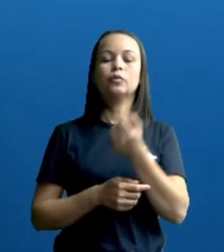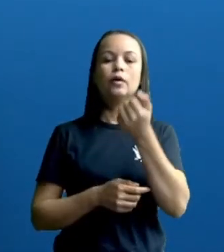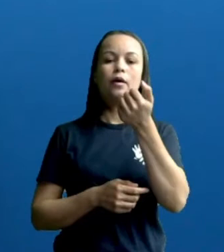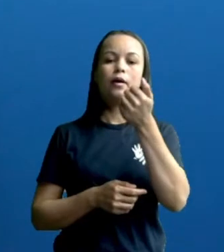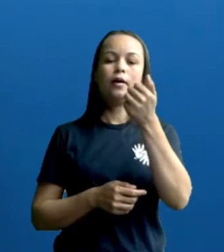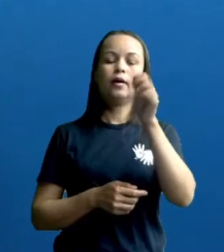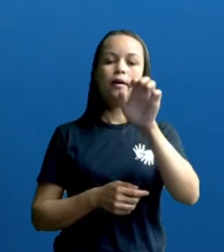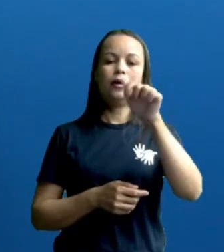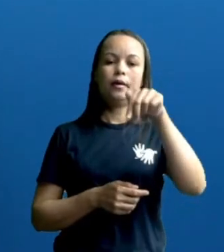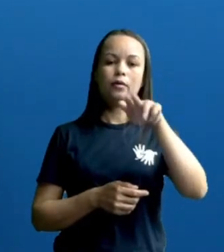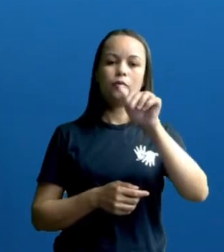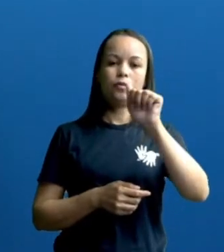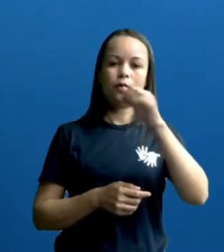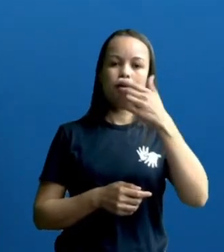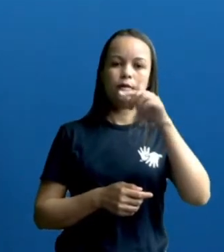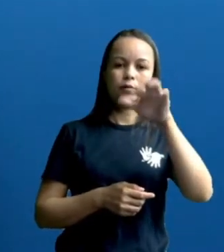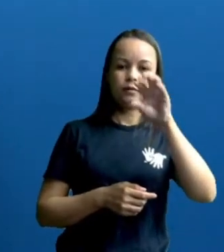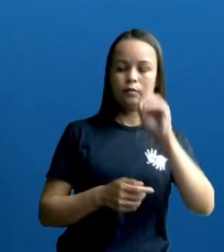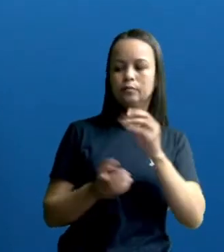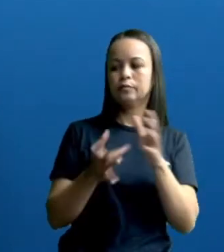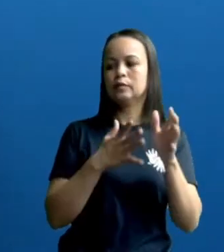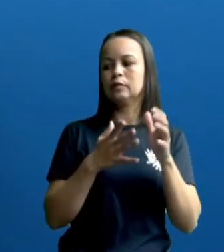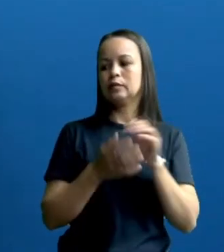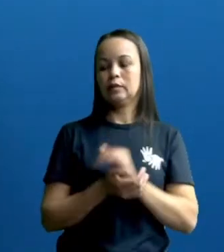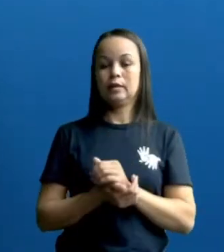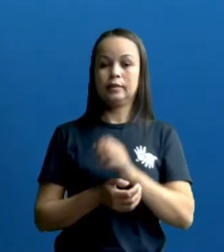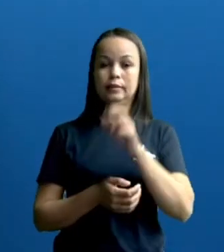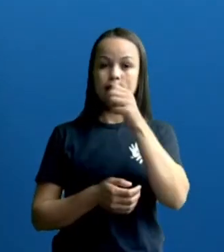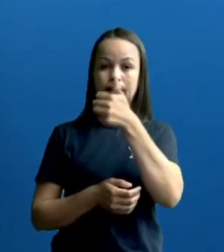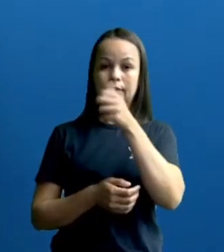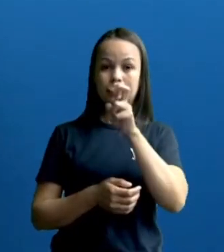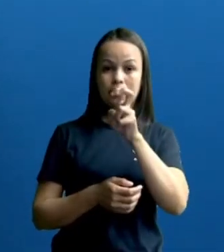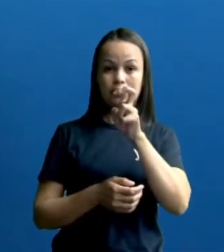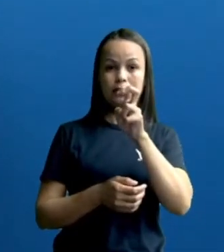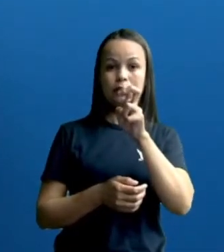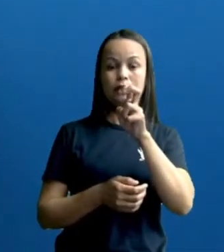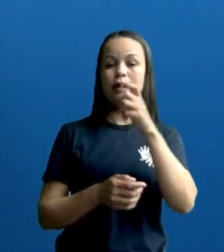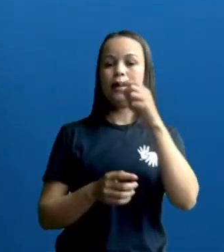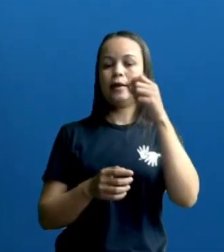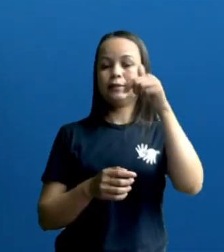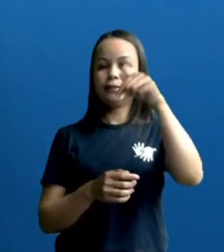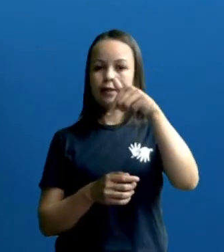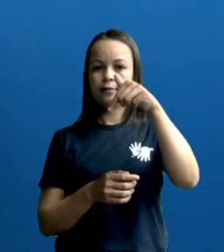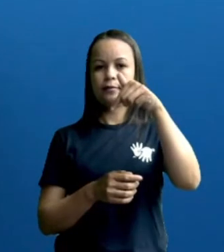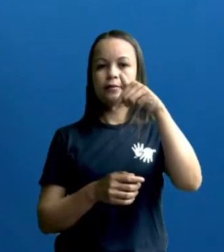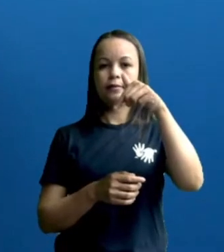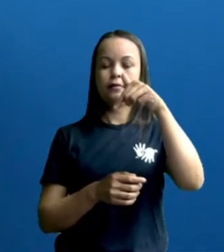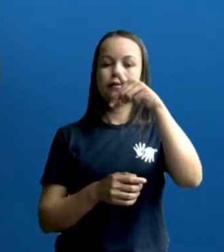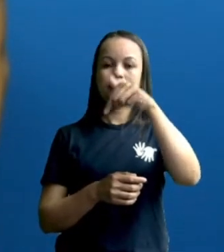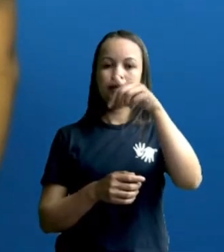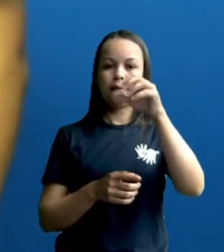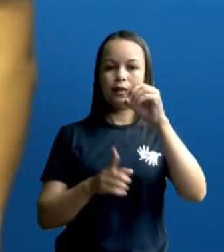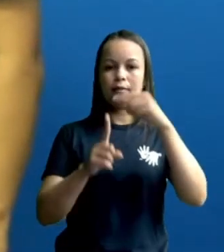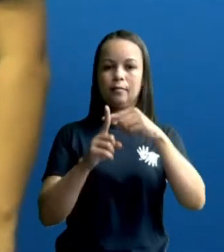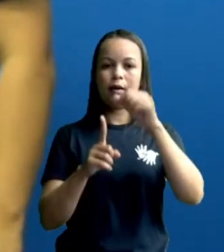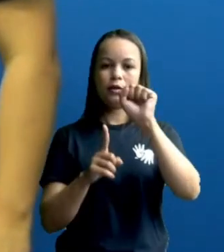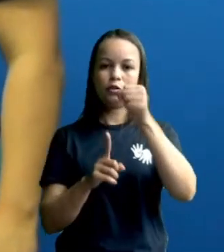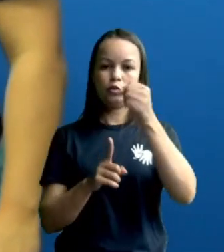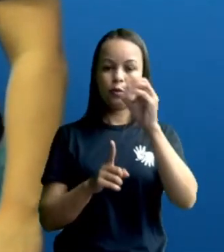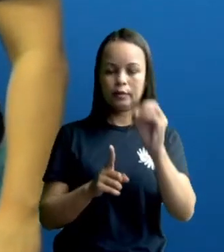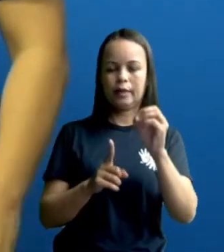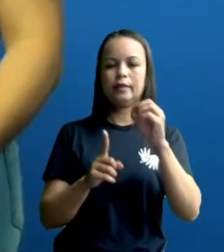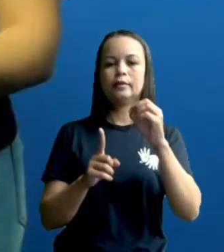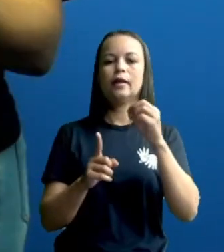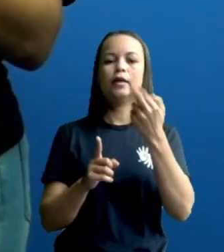os números, 80 mais 70, 150. Vou juntar número com número, ou seja, 150 vai mudar